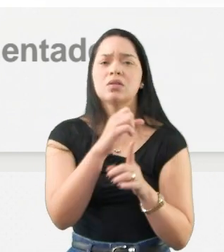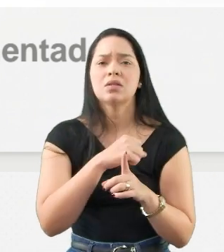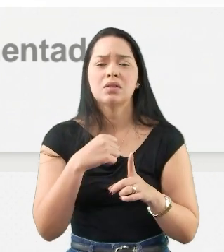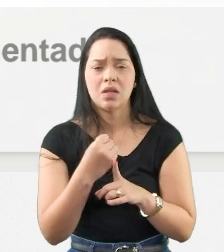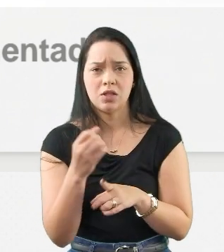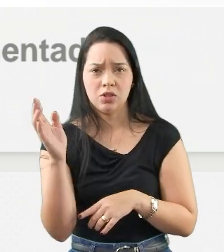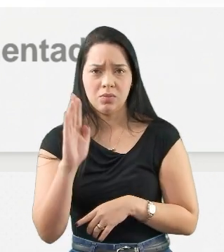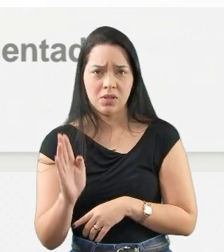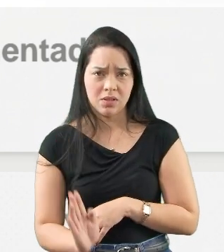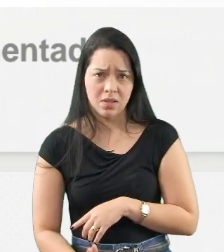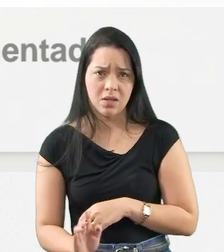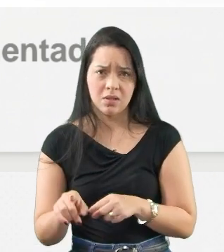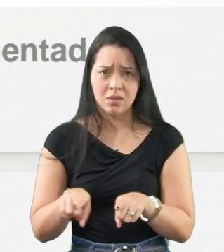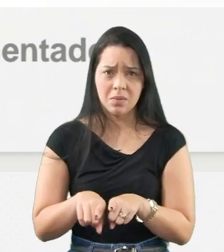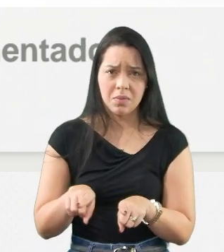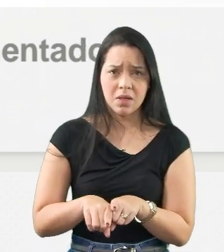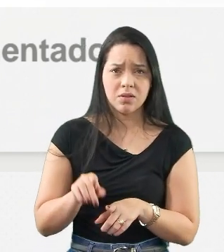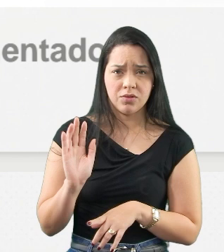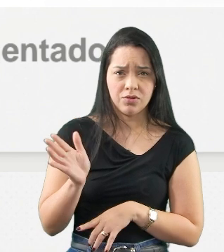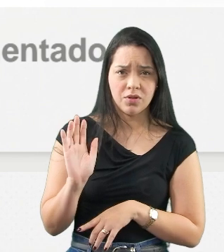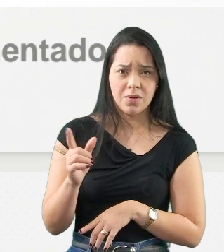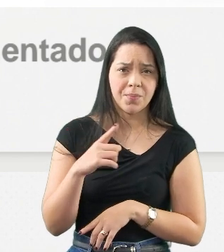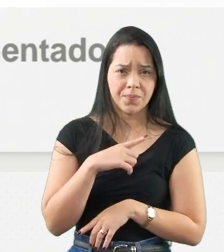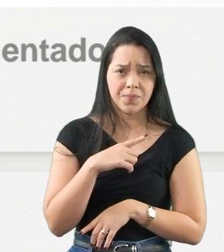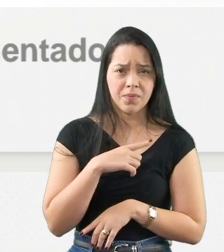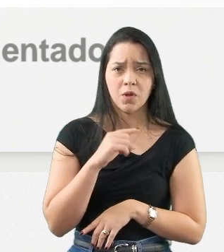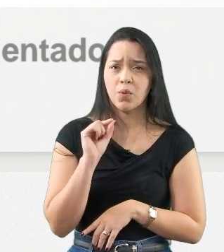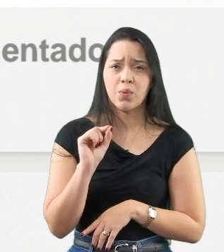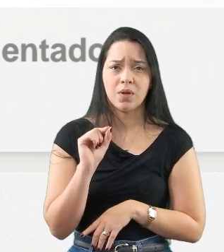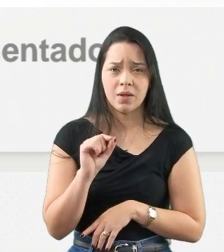aquela sociedade, os indivíduos são